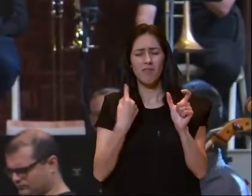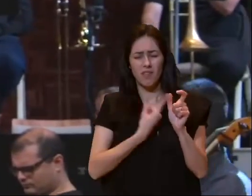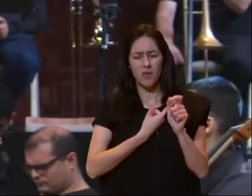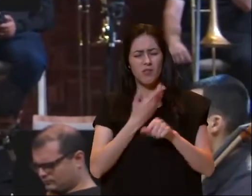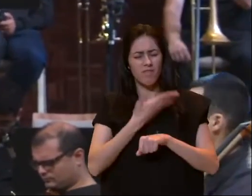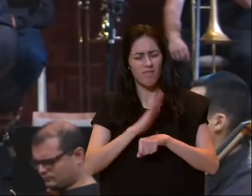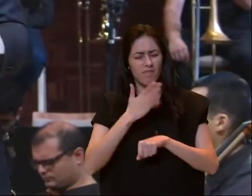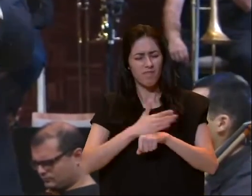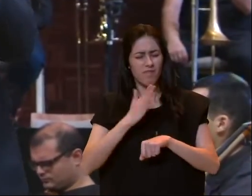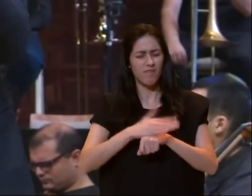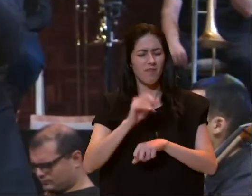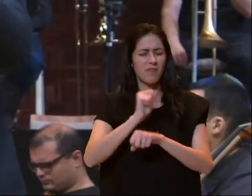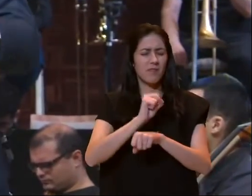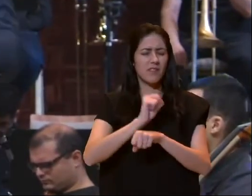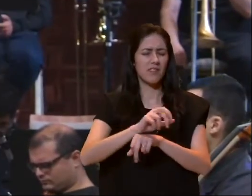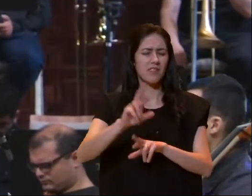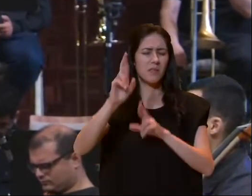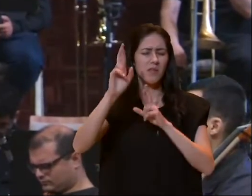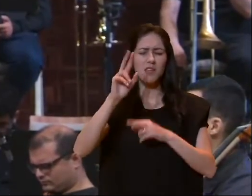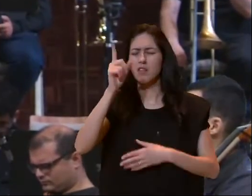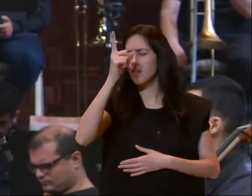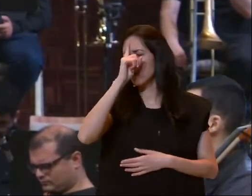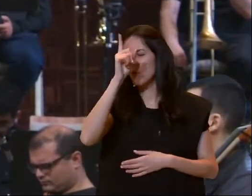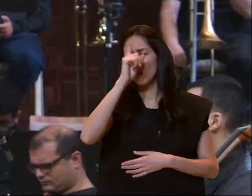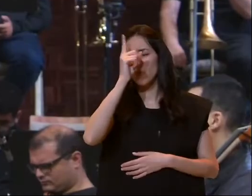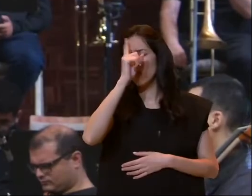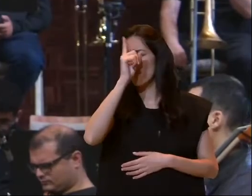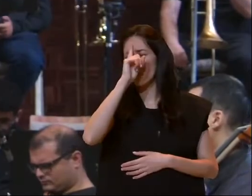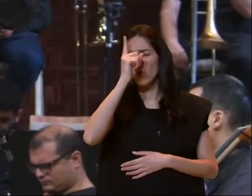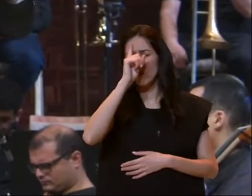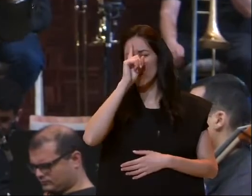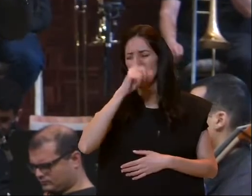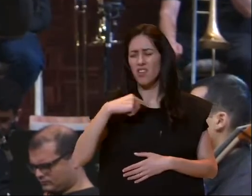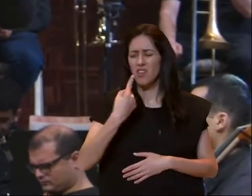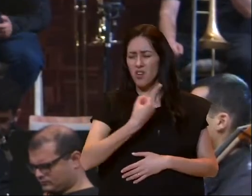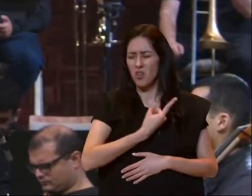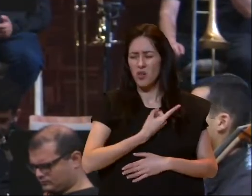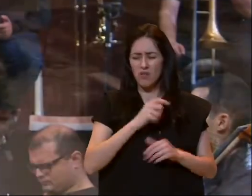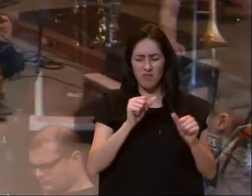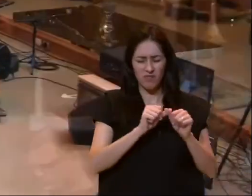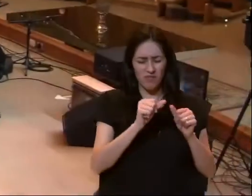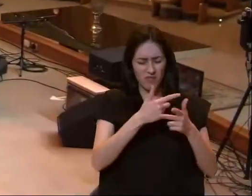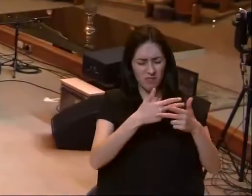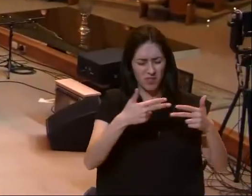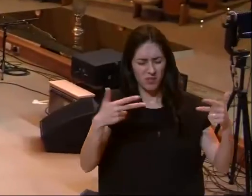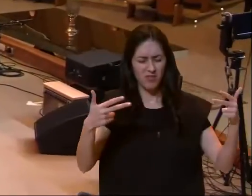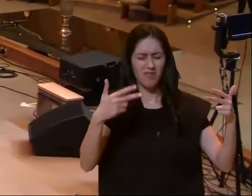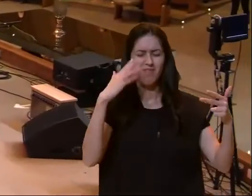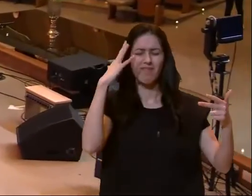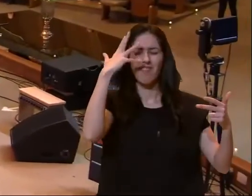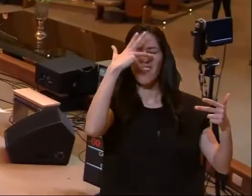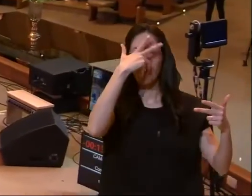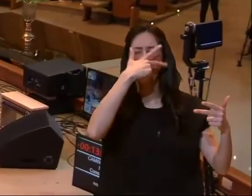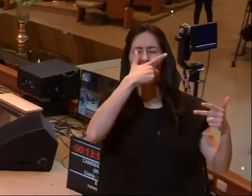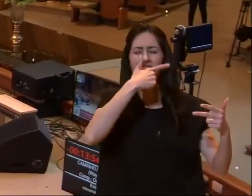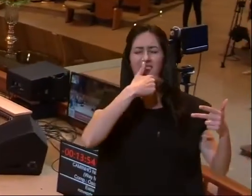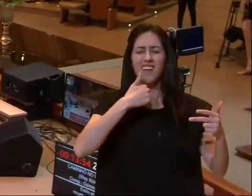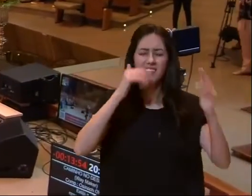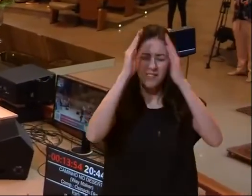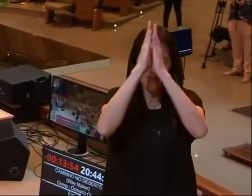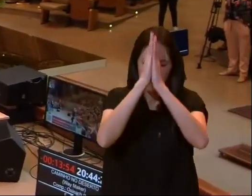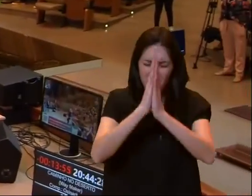praticamos a cada dia, Pai, uma atitude linda de